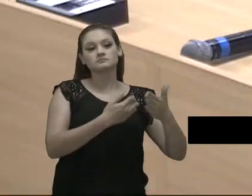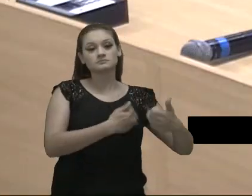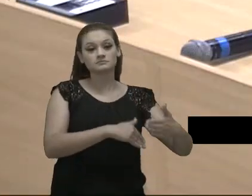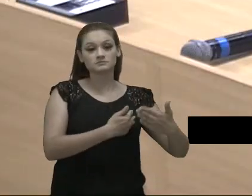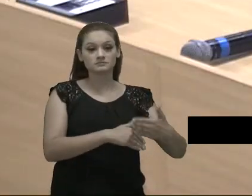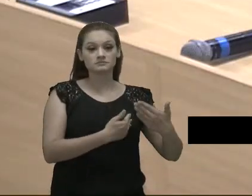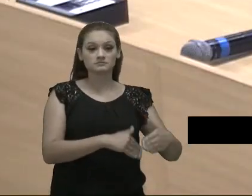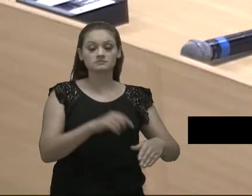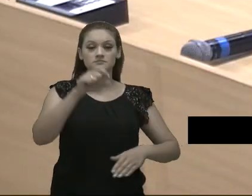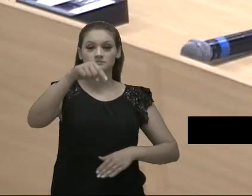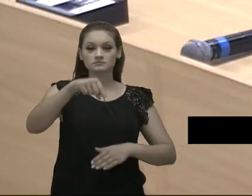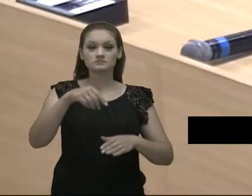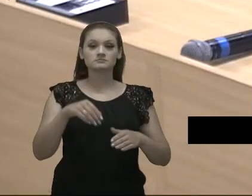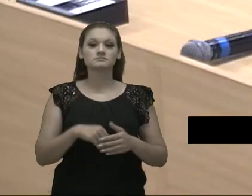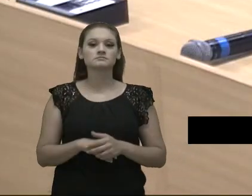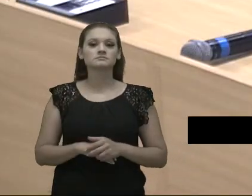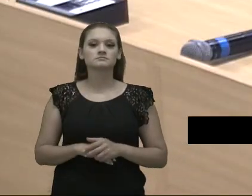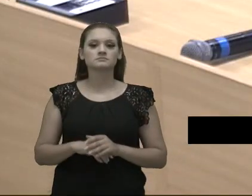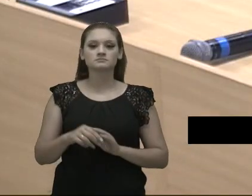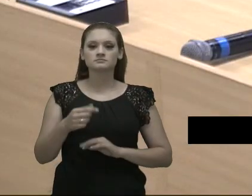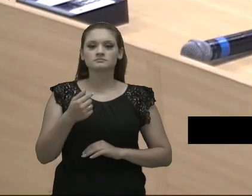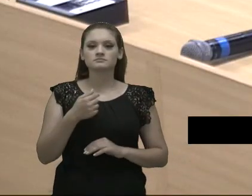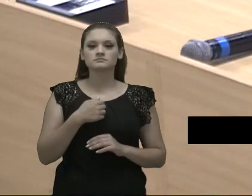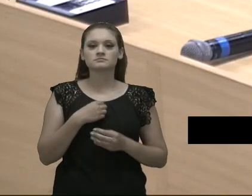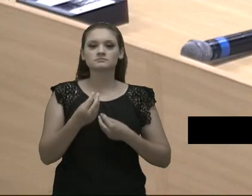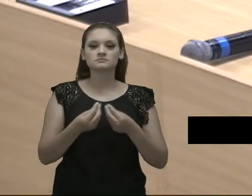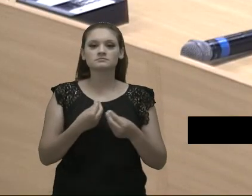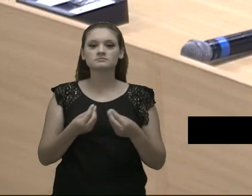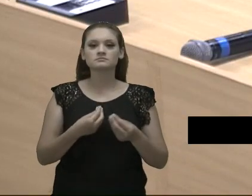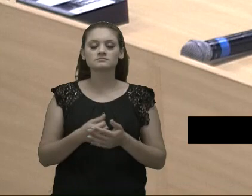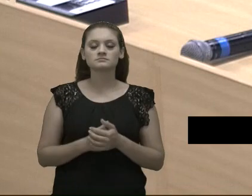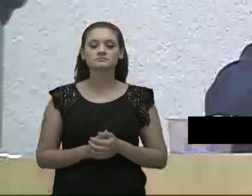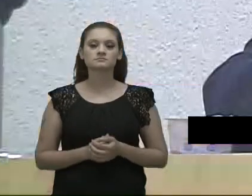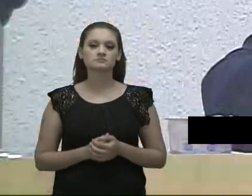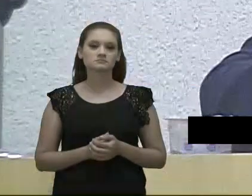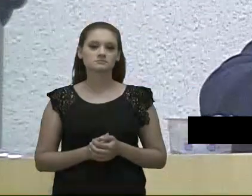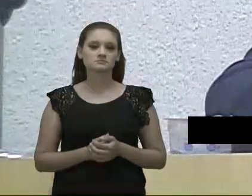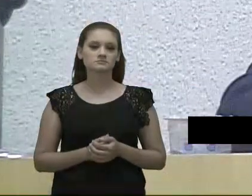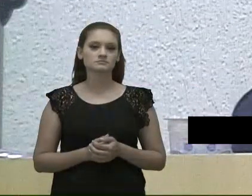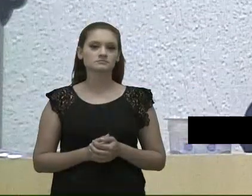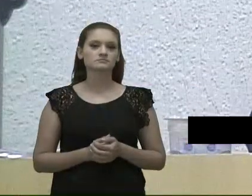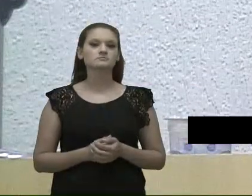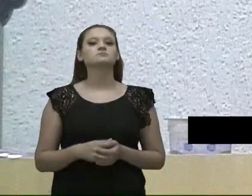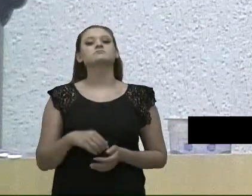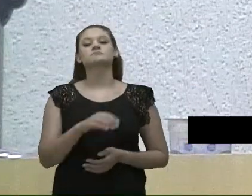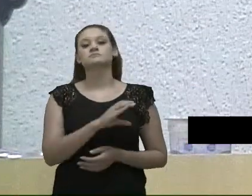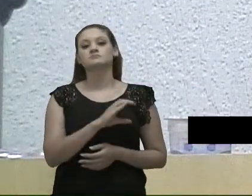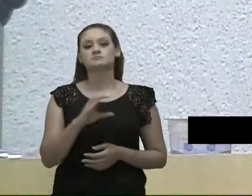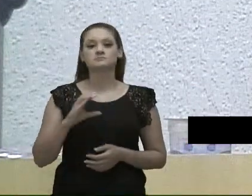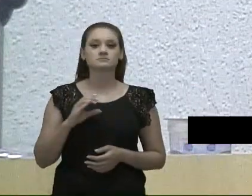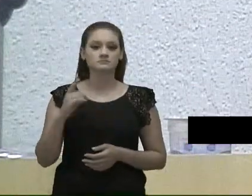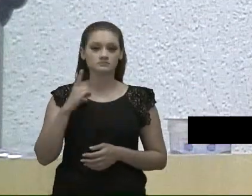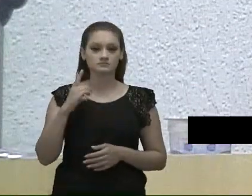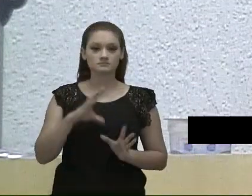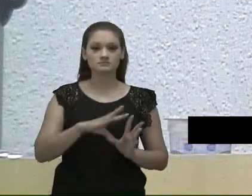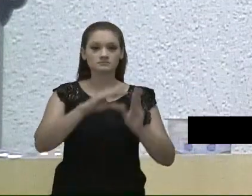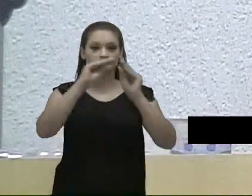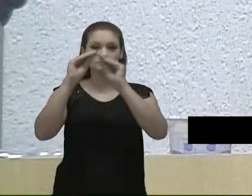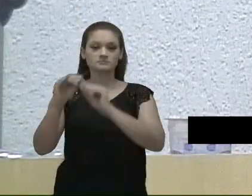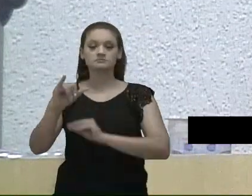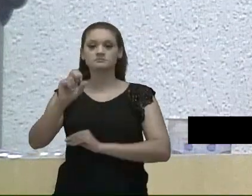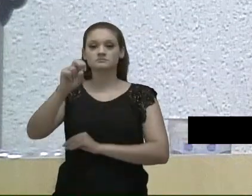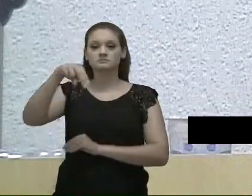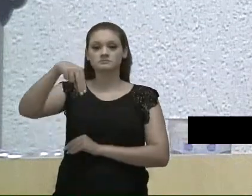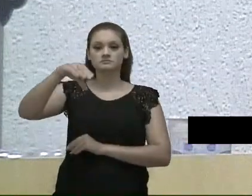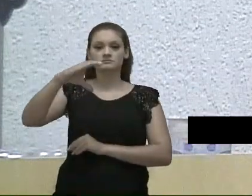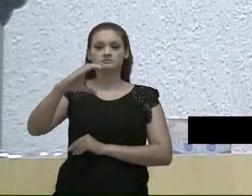Aqui dentro? Participar de processo seletivo com você, seu vereador? Sobre a coordenação. Lembrando que teve a transição da INCS